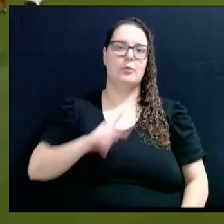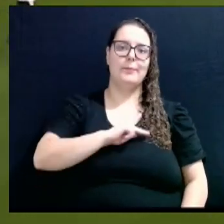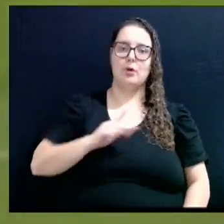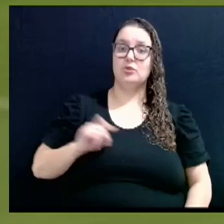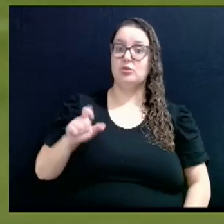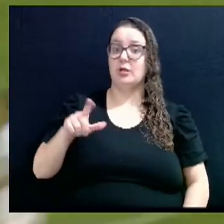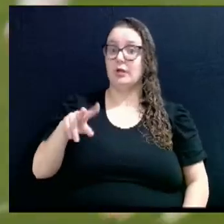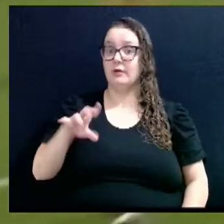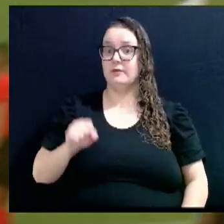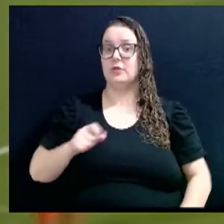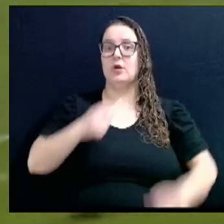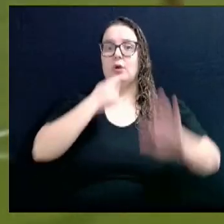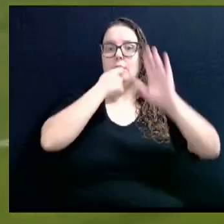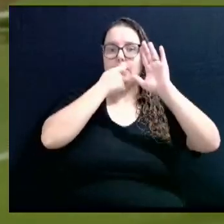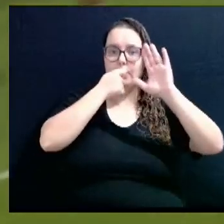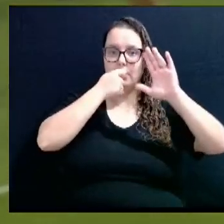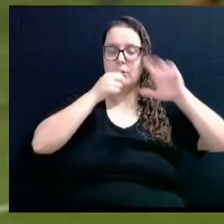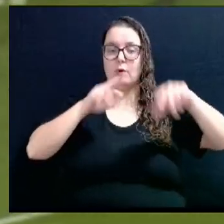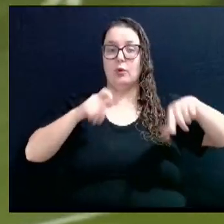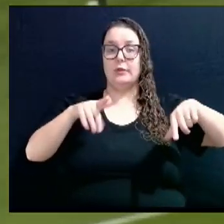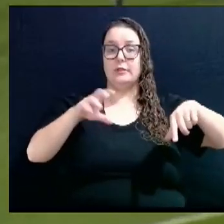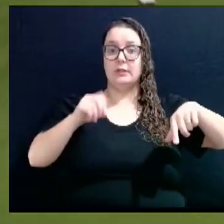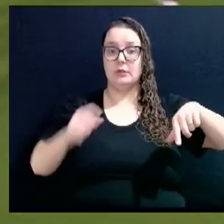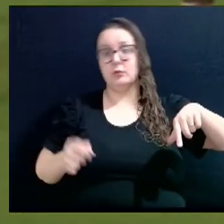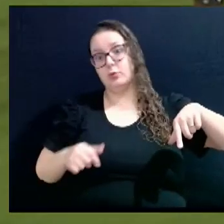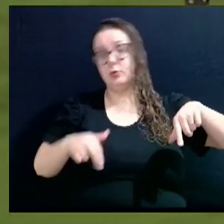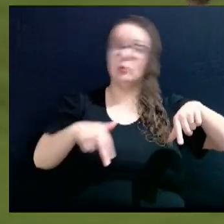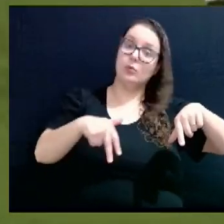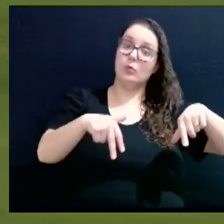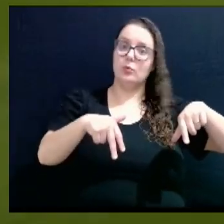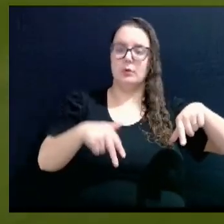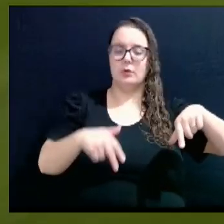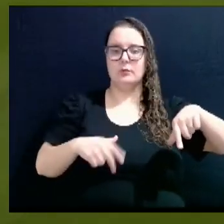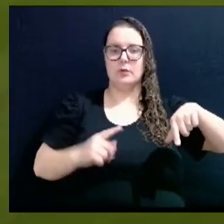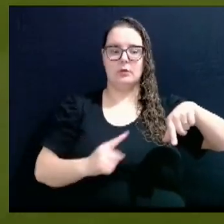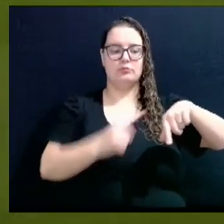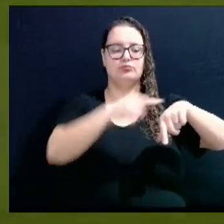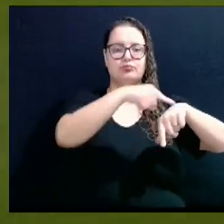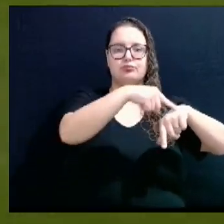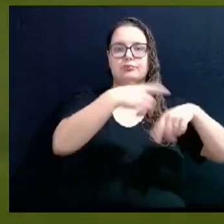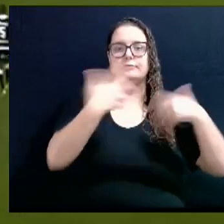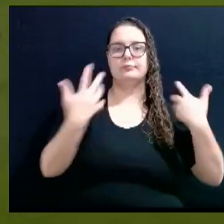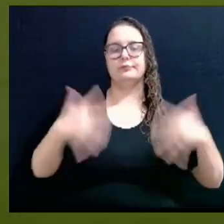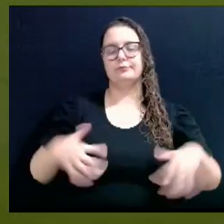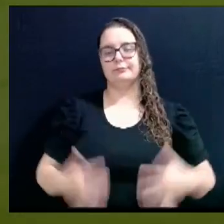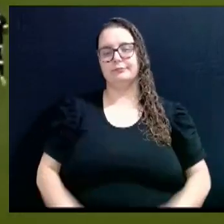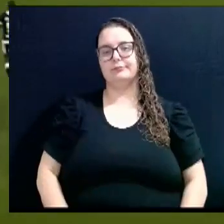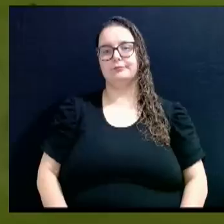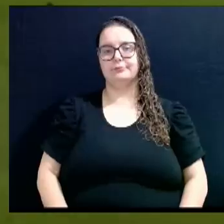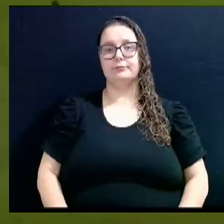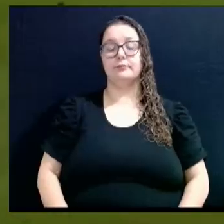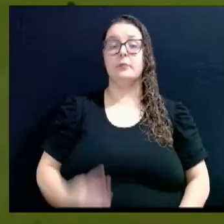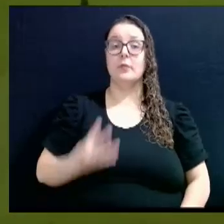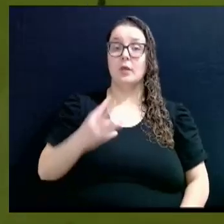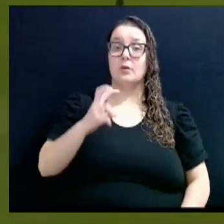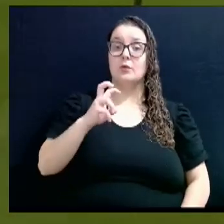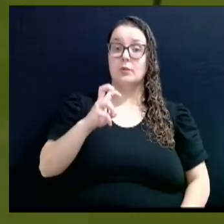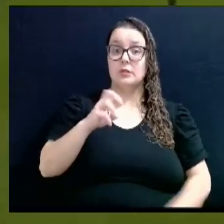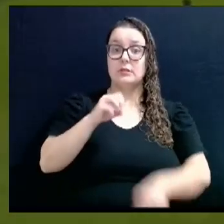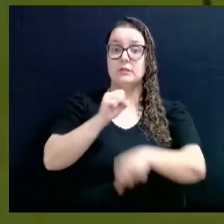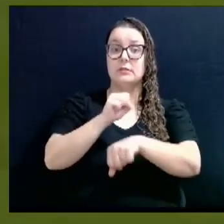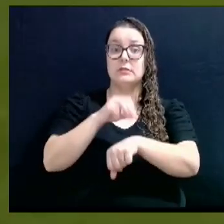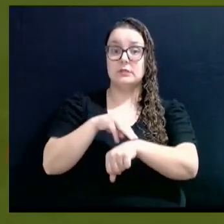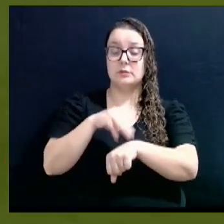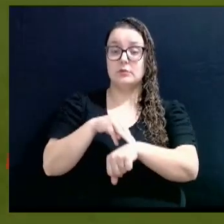falta, Rodrigo Souza cabeceou, mas por cima do gol. Até que aos 45 minutos, Elvis